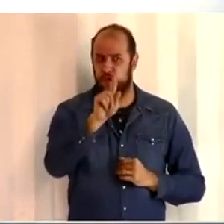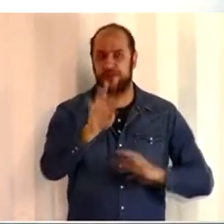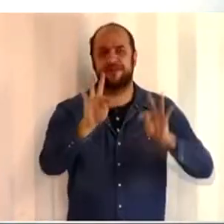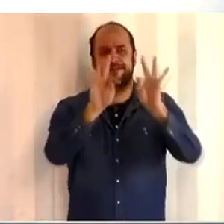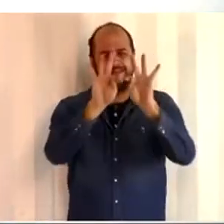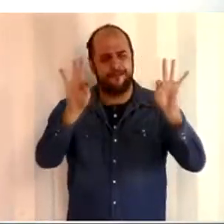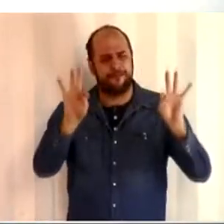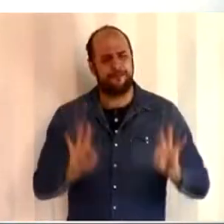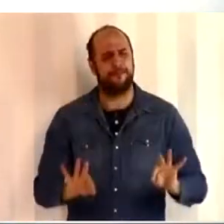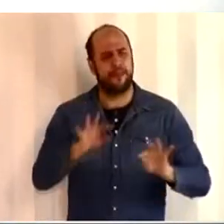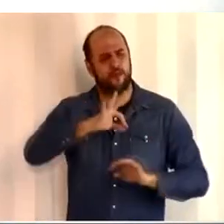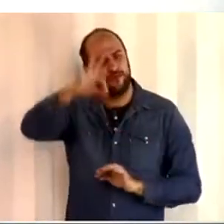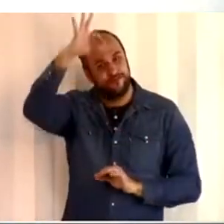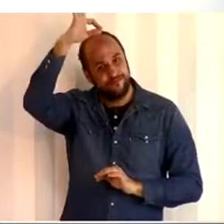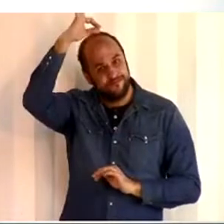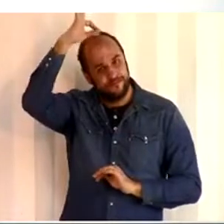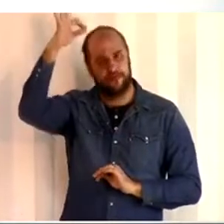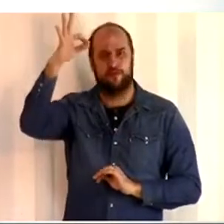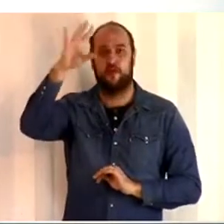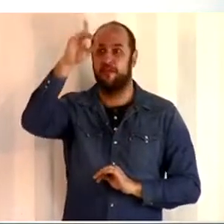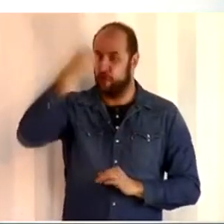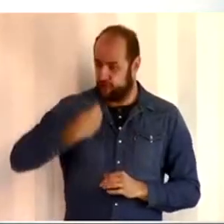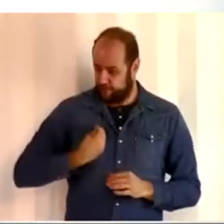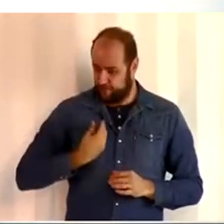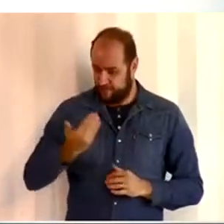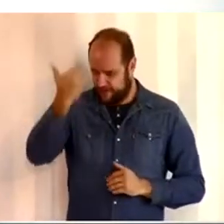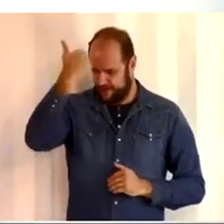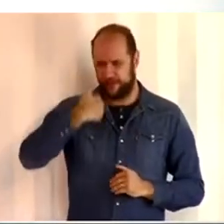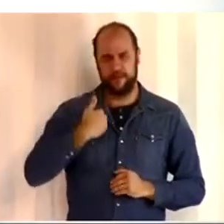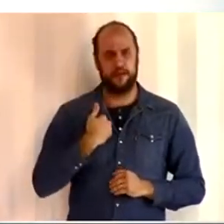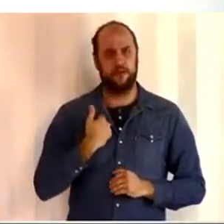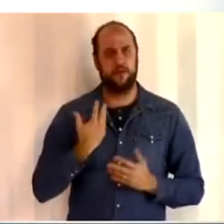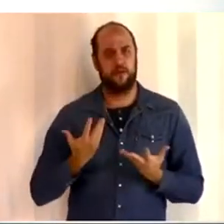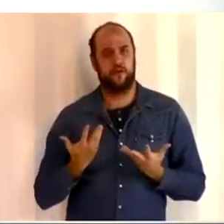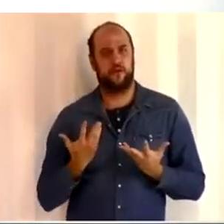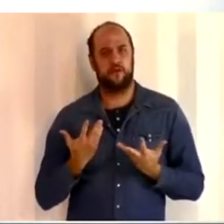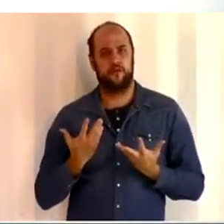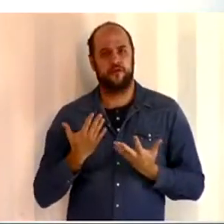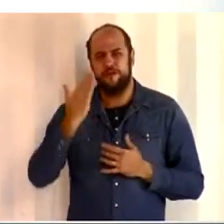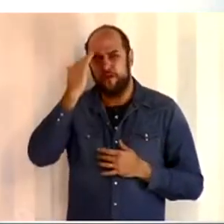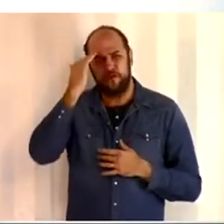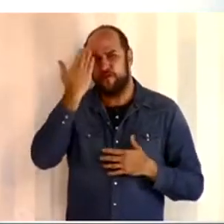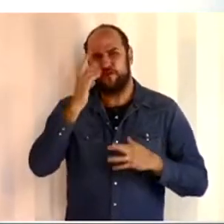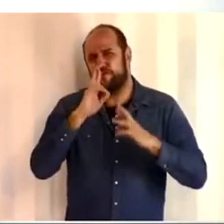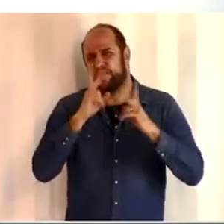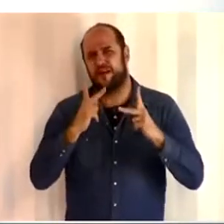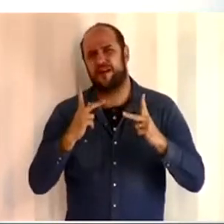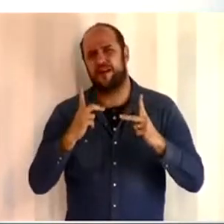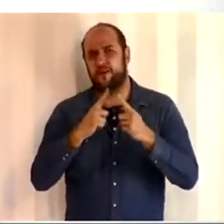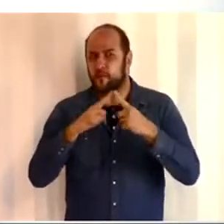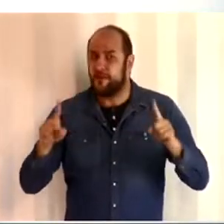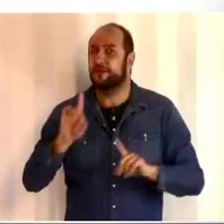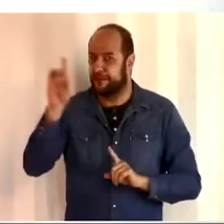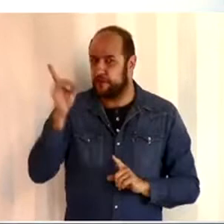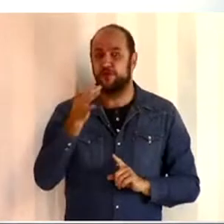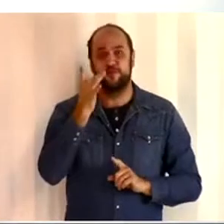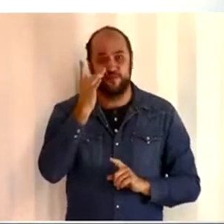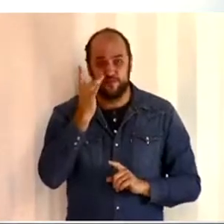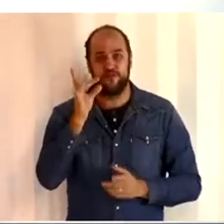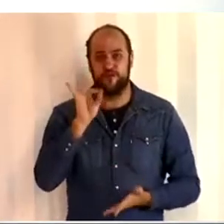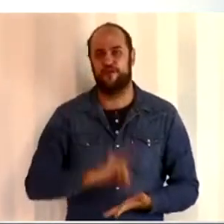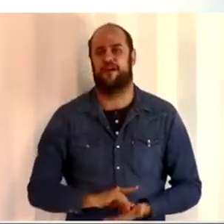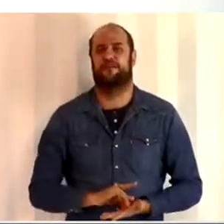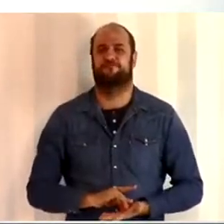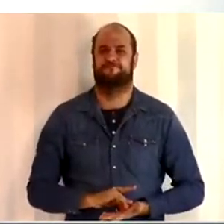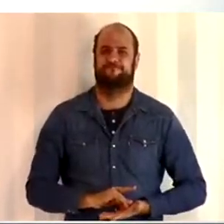Santo, a habitação de Deus. É um grande mistério isso para nós. Deus está presente, por isso que aquela